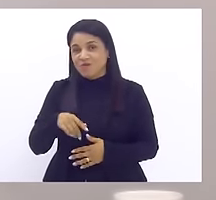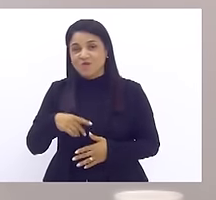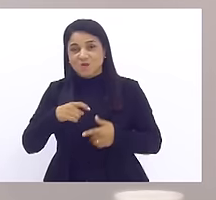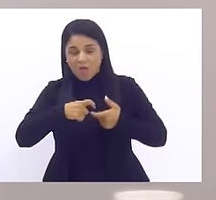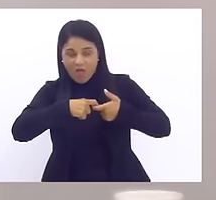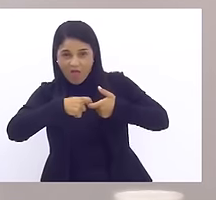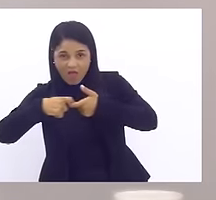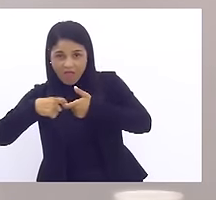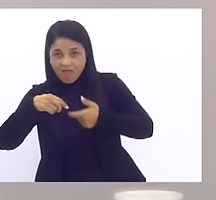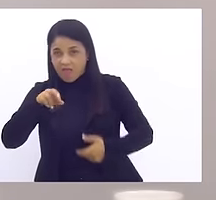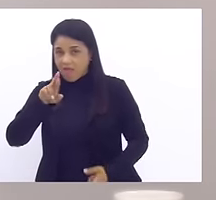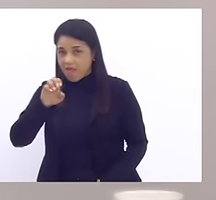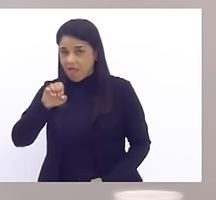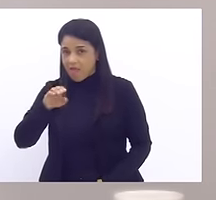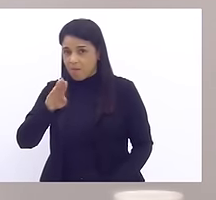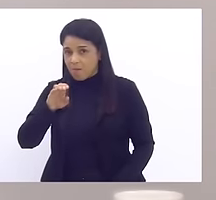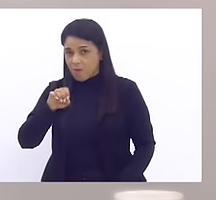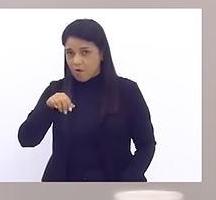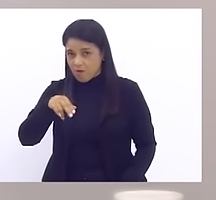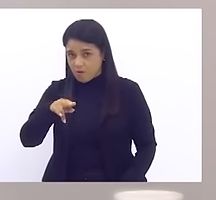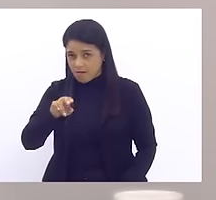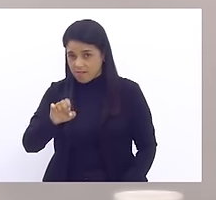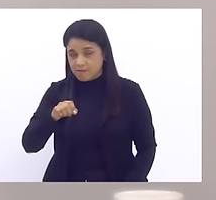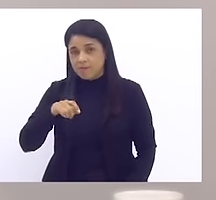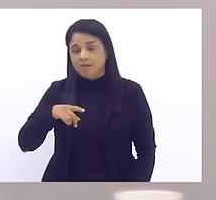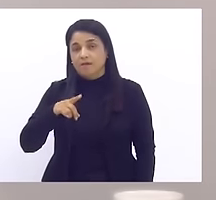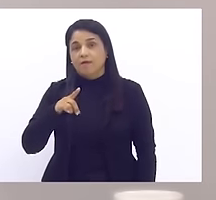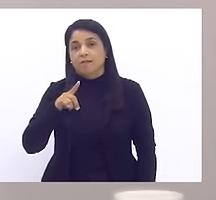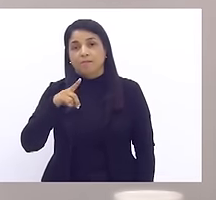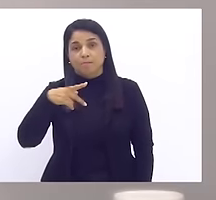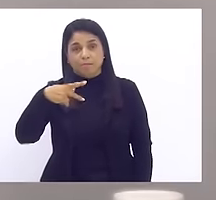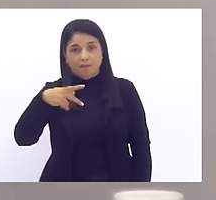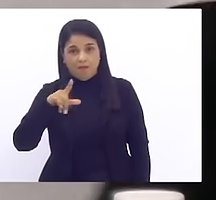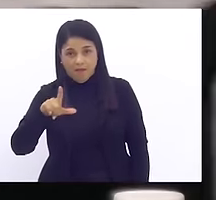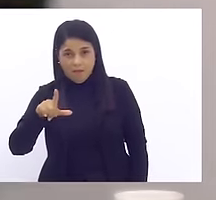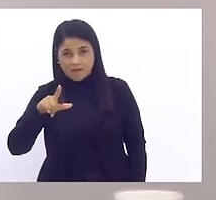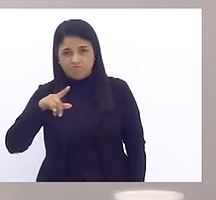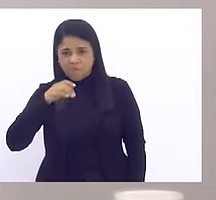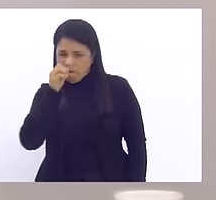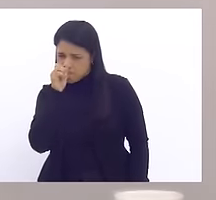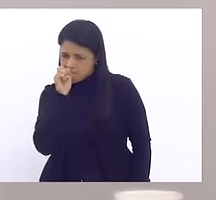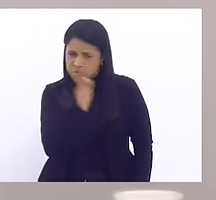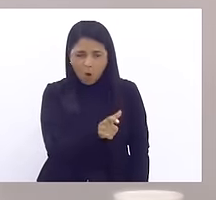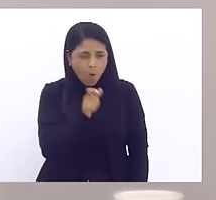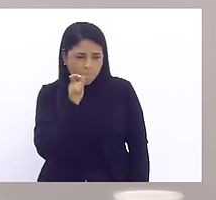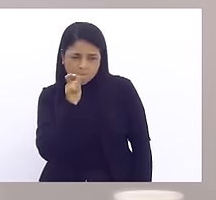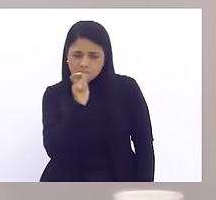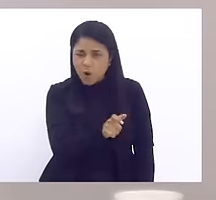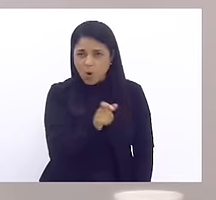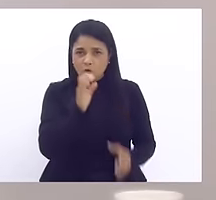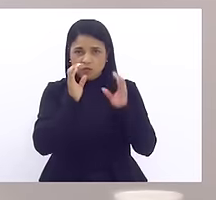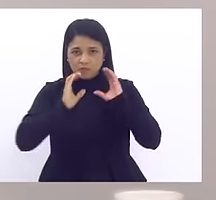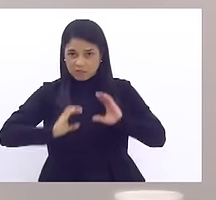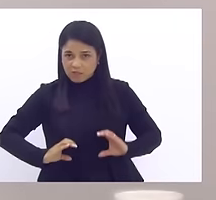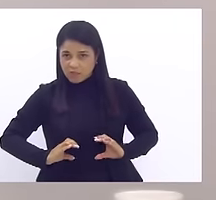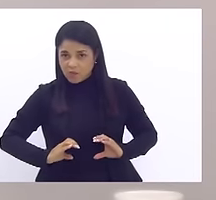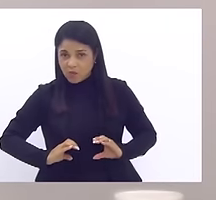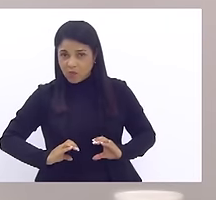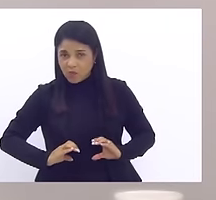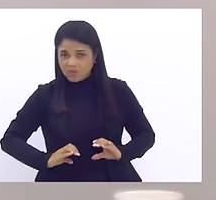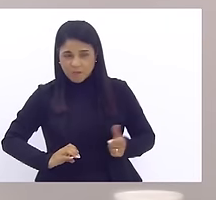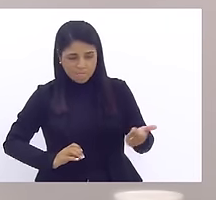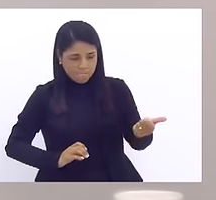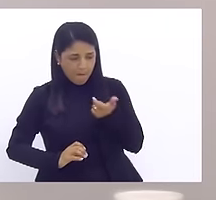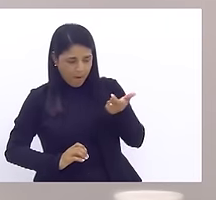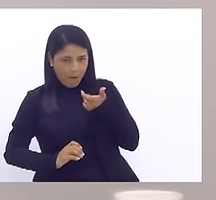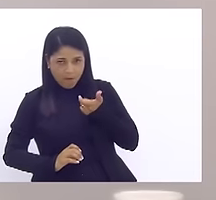um terceirizado no quintalizado da TL tratar mal lá o cidadão na ponta é o Detro que tá fazendo porque é o contrato do